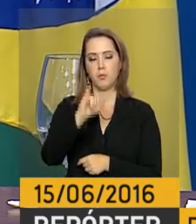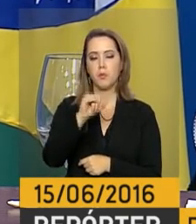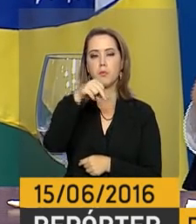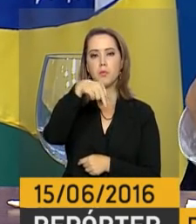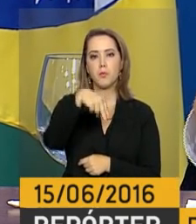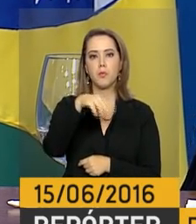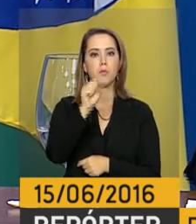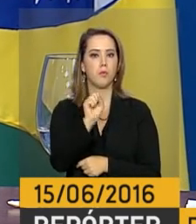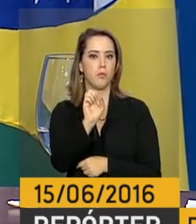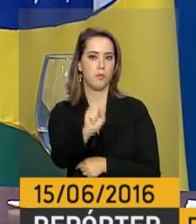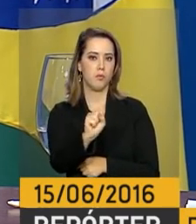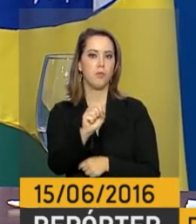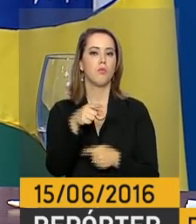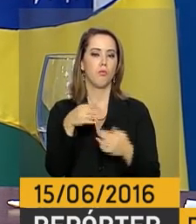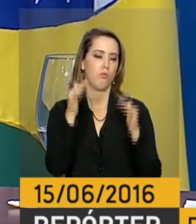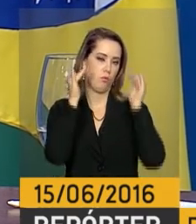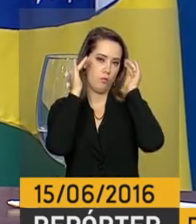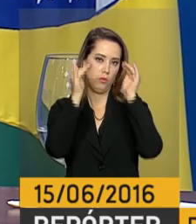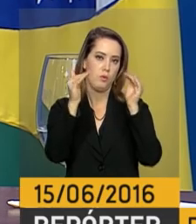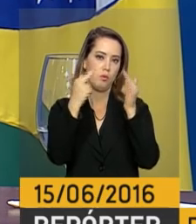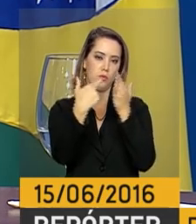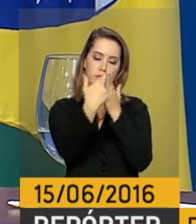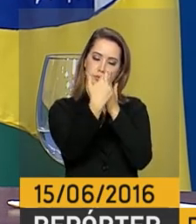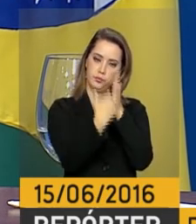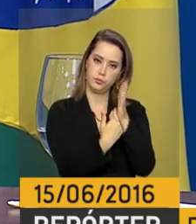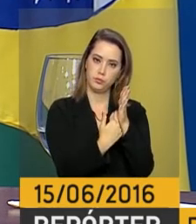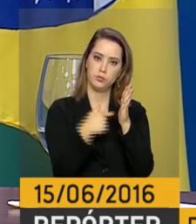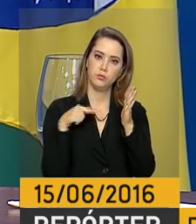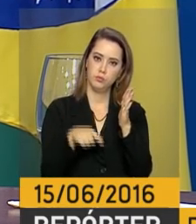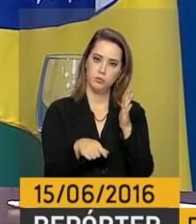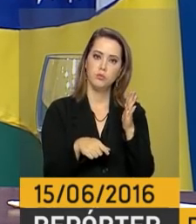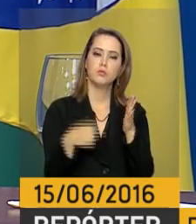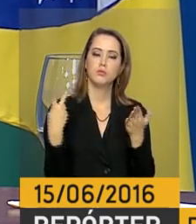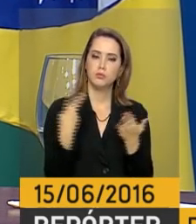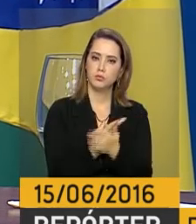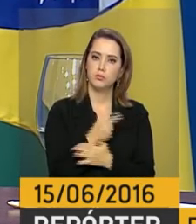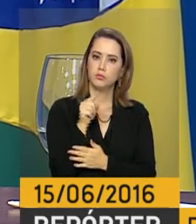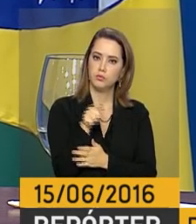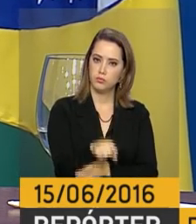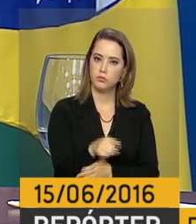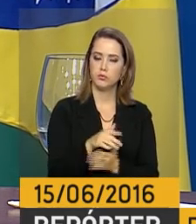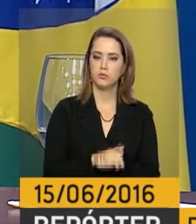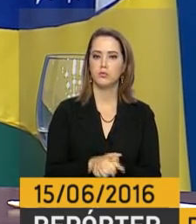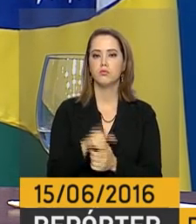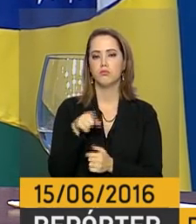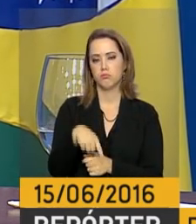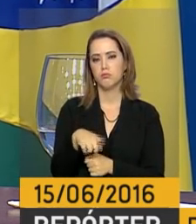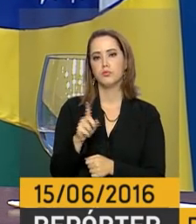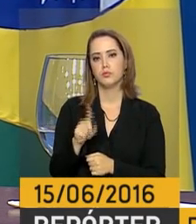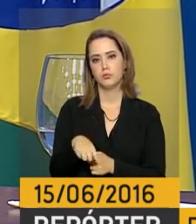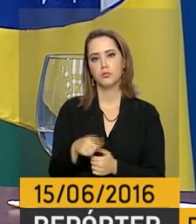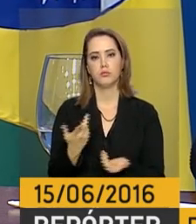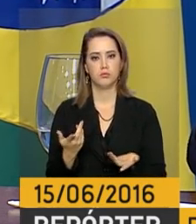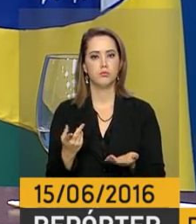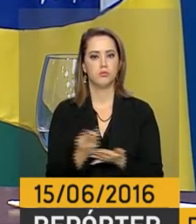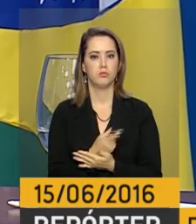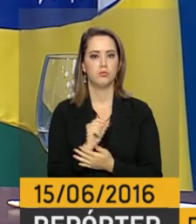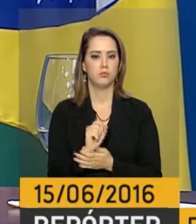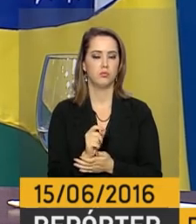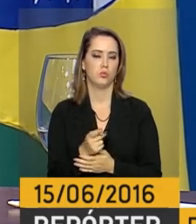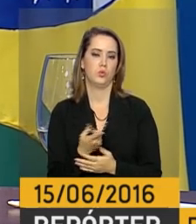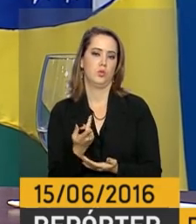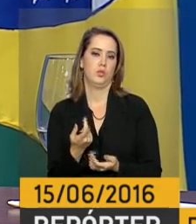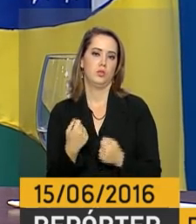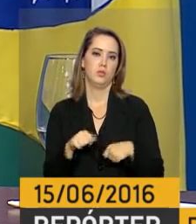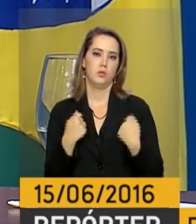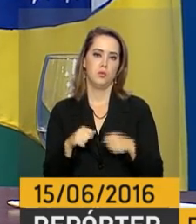previdência, evidentemente vão obedecer ao cronograma dessa força tarefa que está montada que não